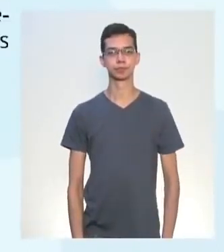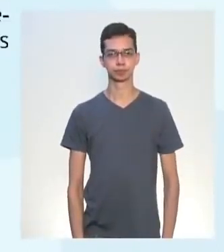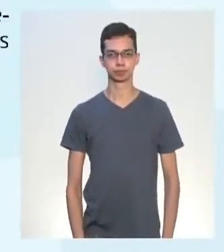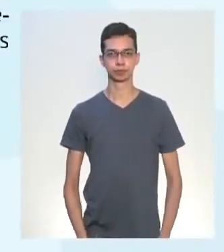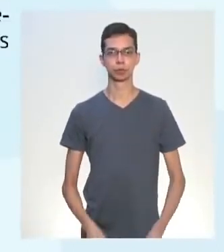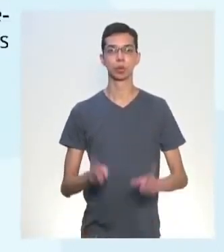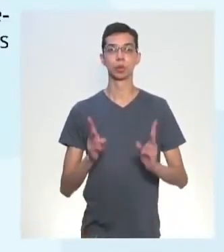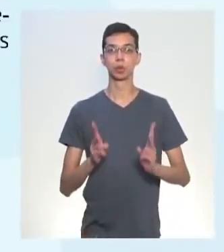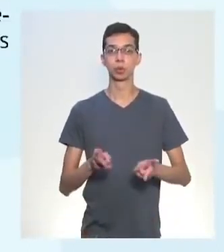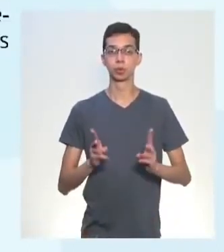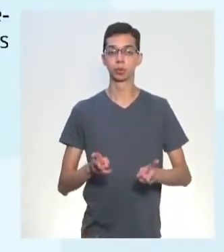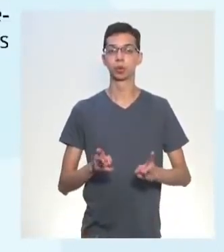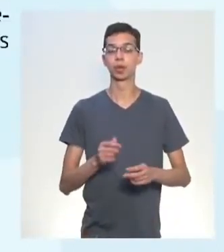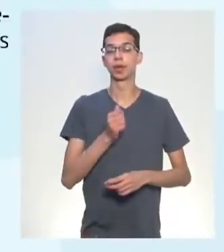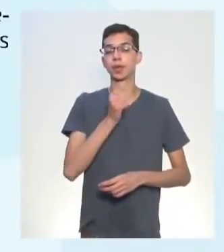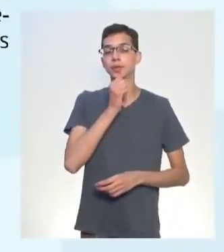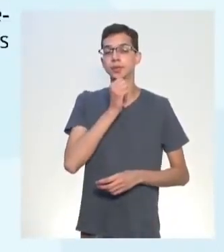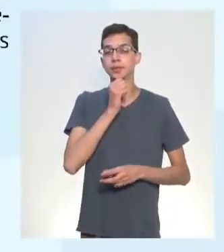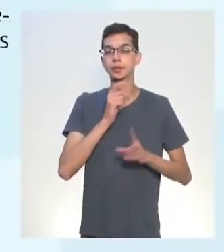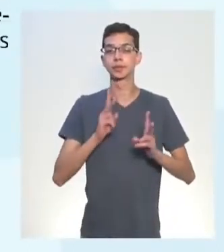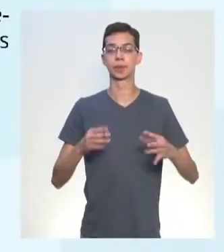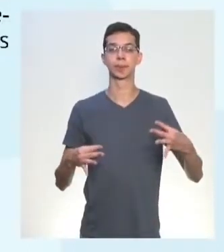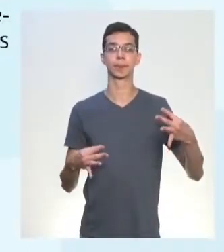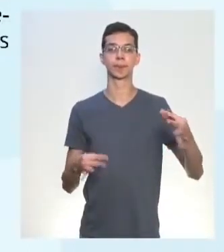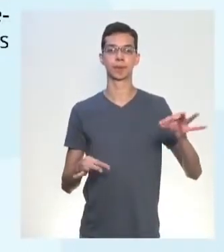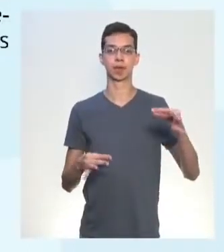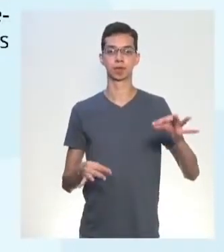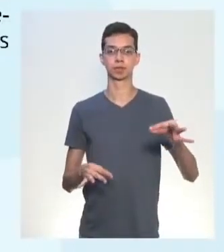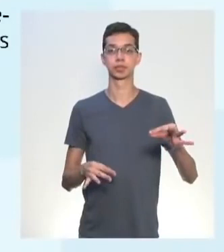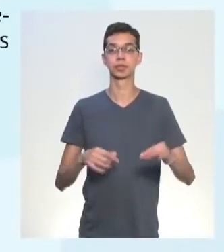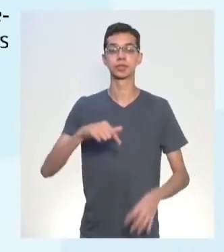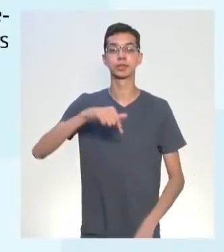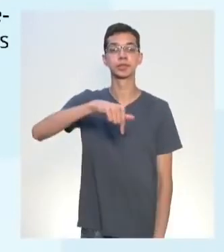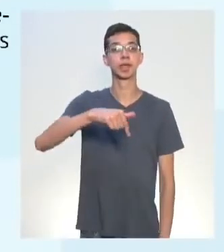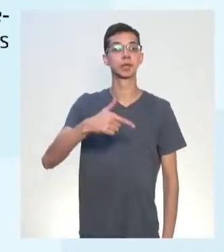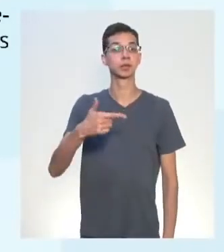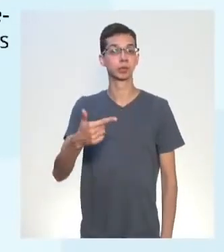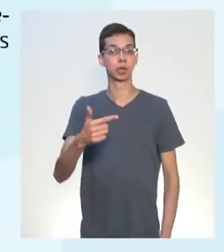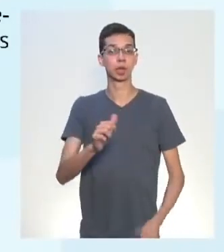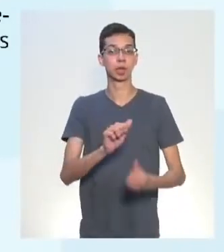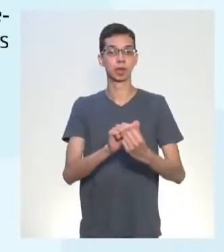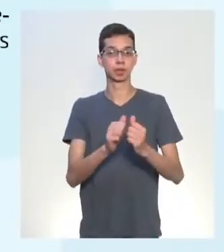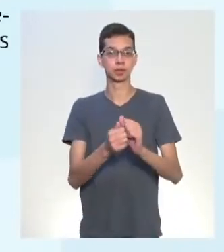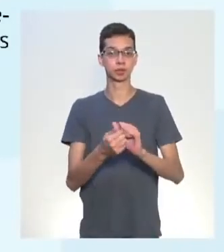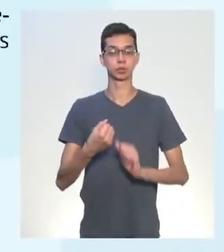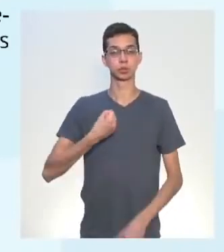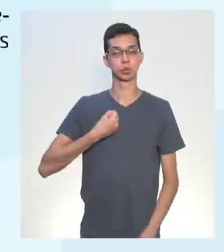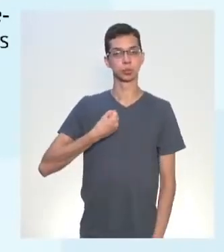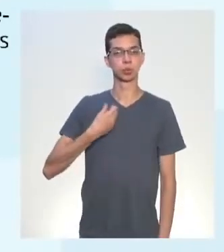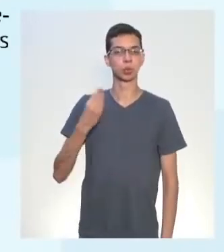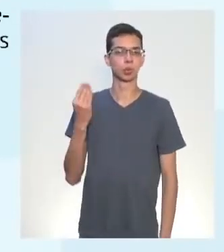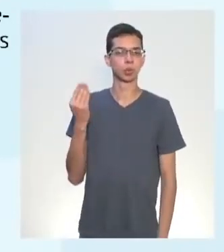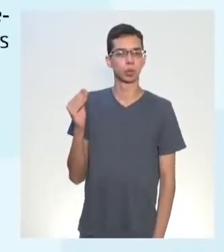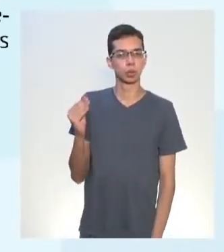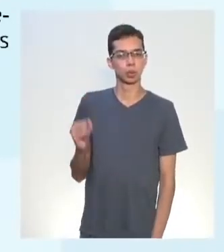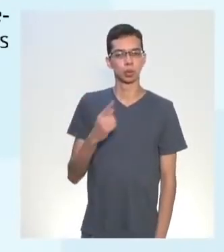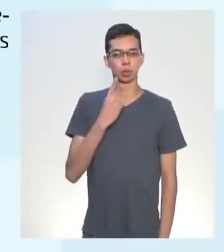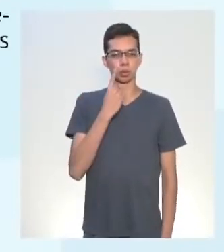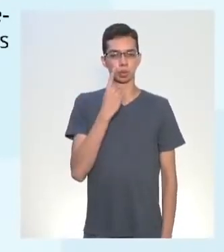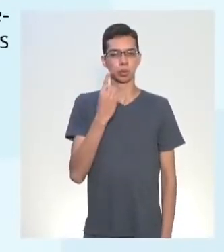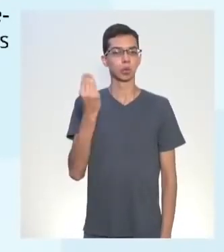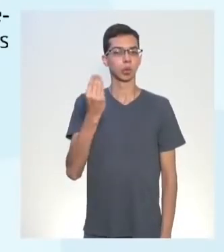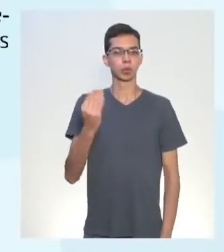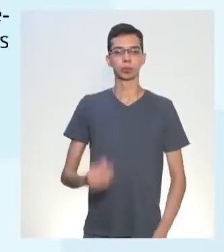o exercício ainda da página 72 de vocês. Eu dei uma adaptadinha, coloquei uns números aí, ó. Ficou assim. Observe